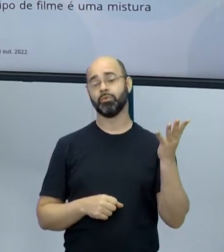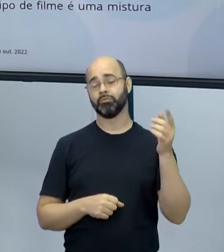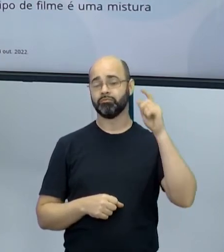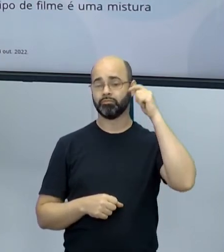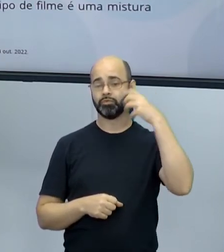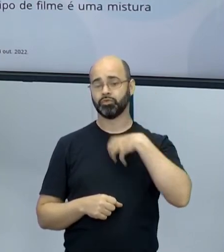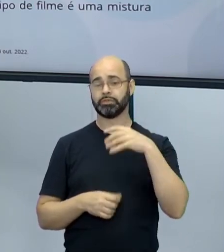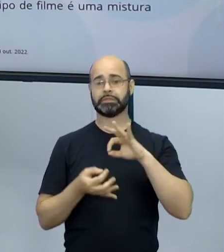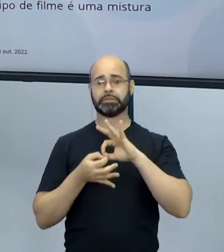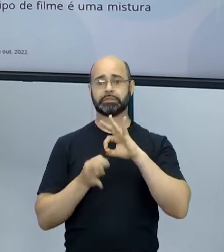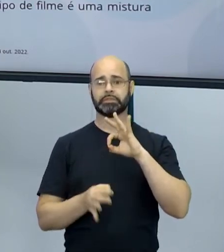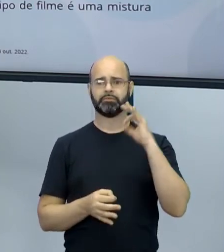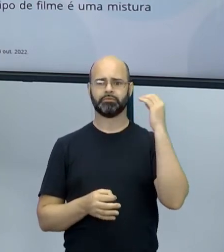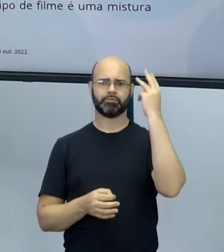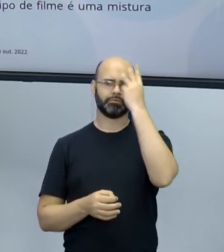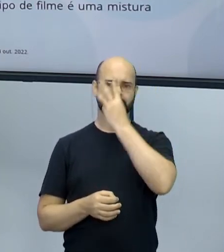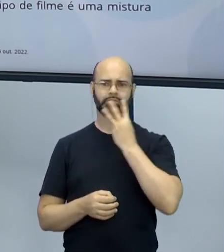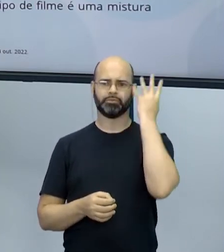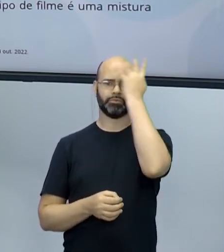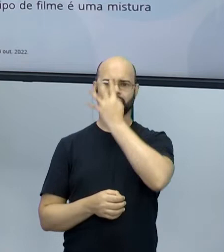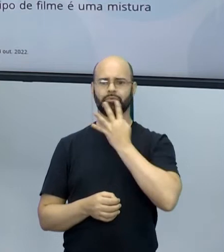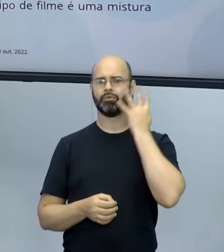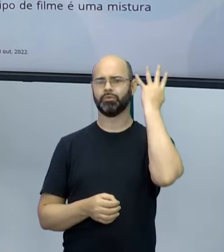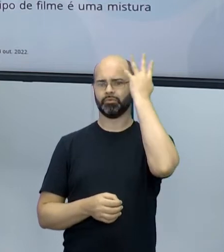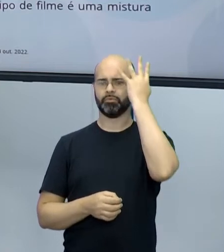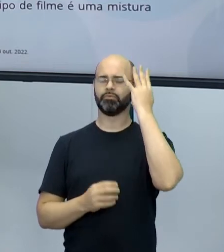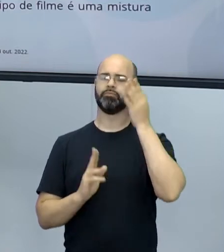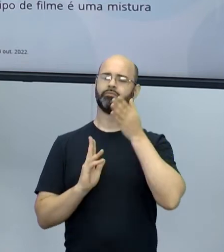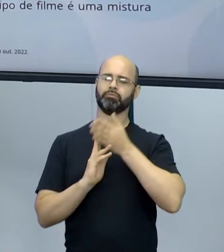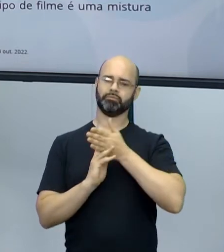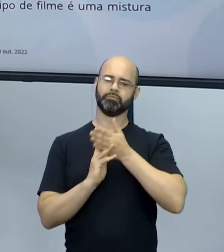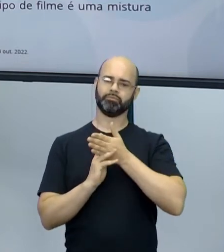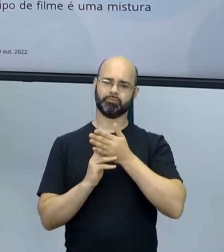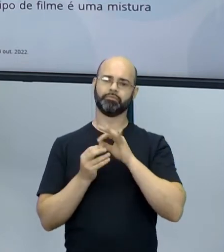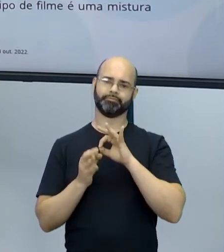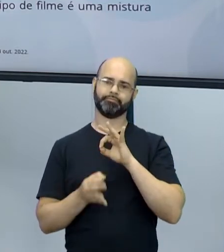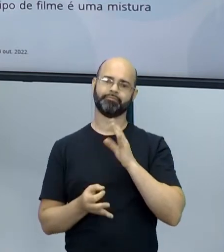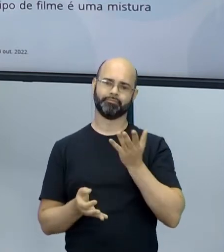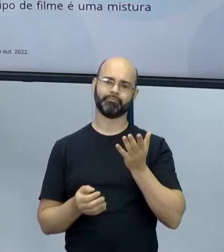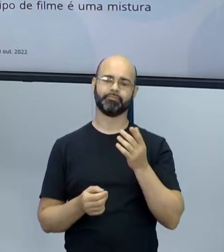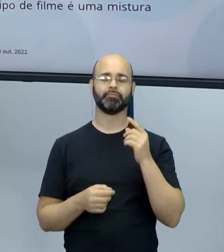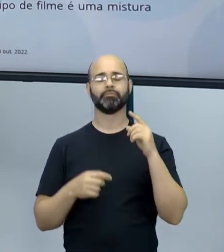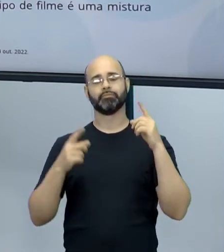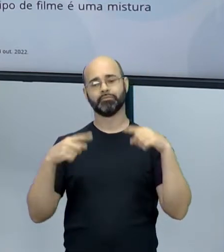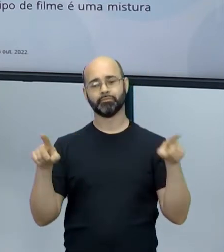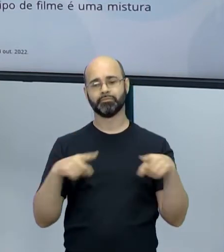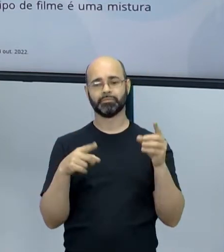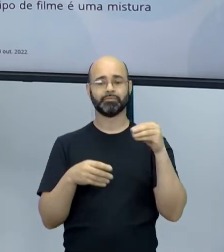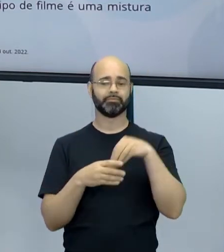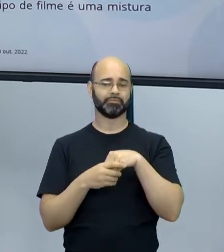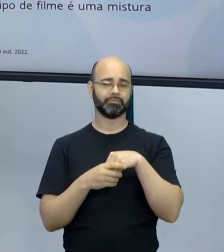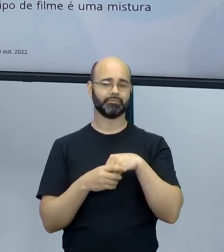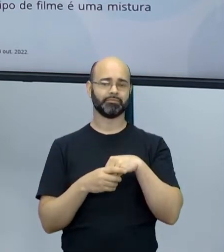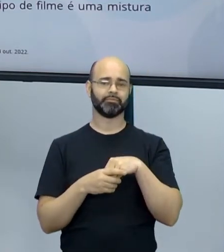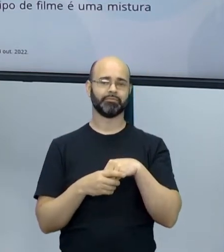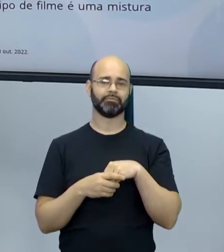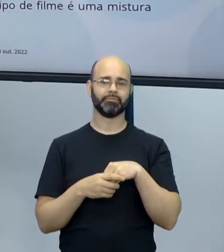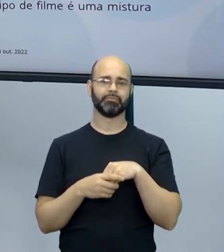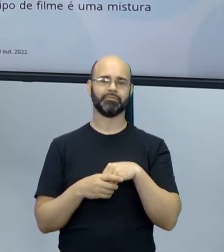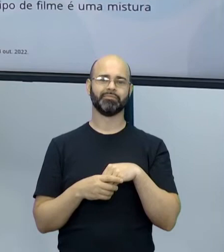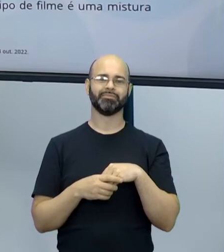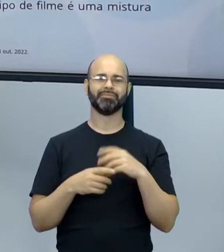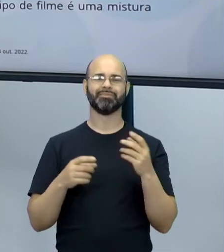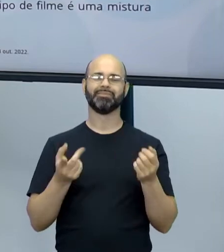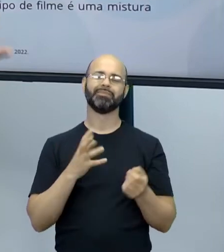Será um filme longo, de 3 horas, 4 horas, em que tem um intervalo, porque o filme é longo, tem quadros musicais dentro do filme, e o filme geralmente é uma